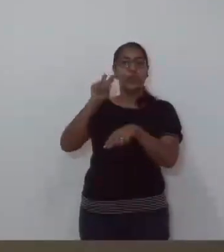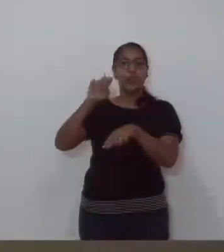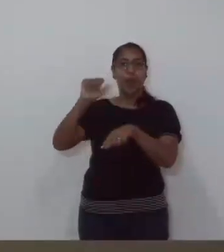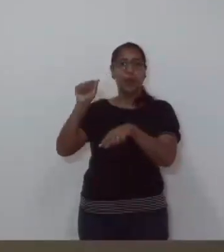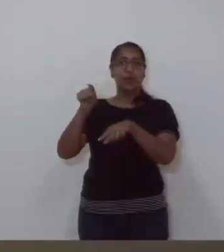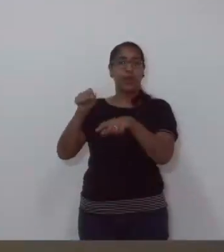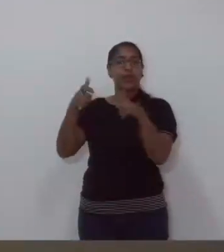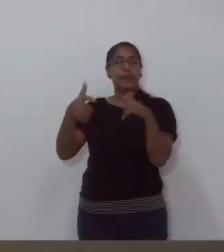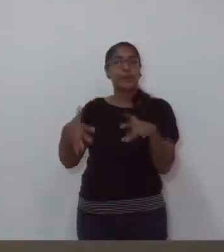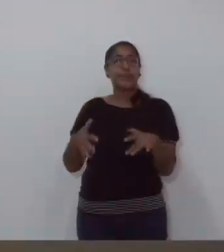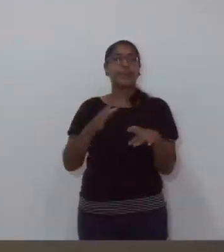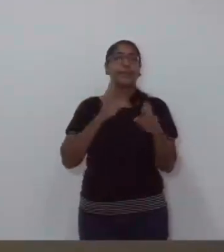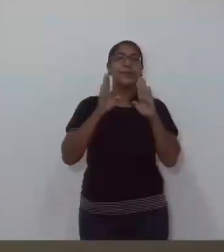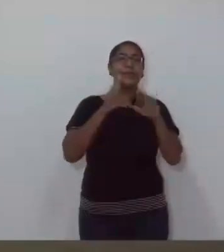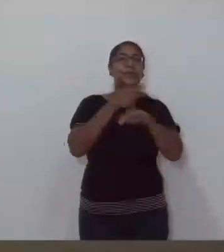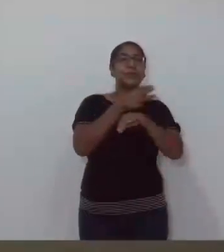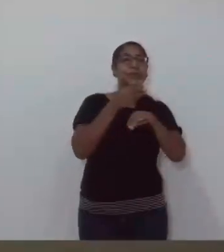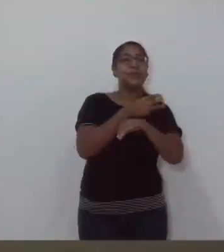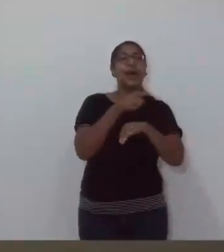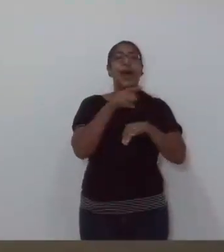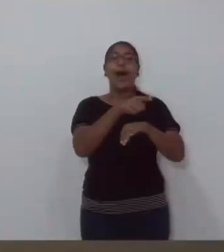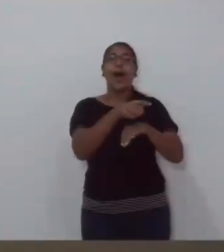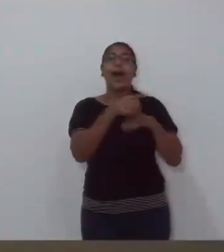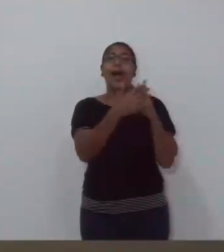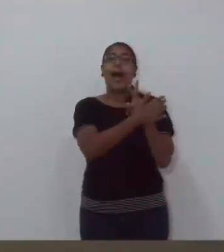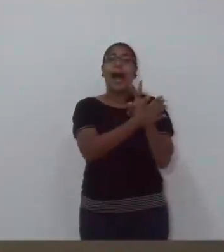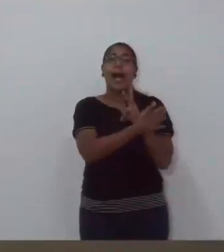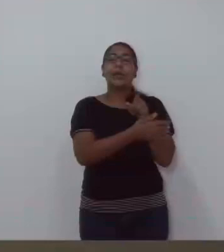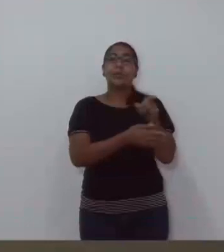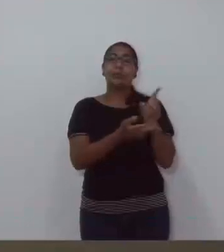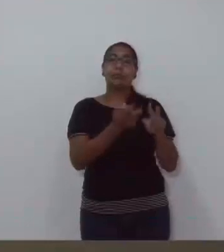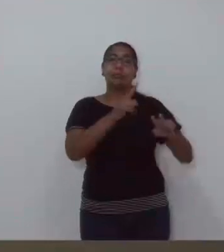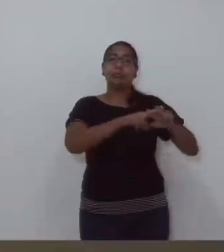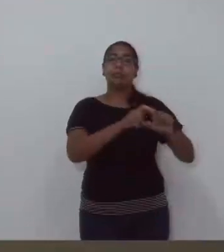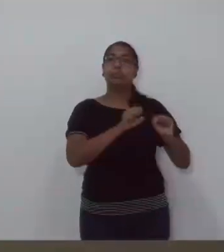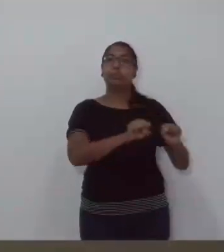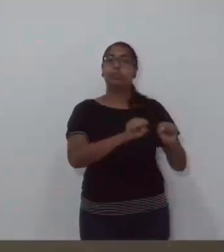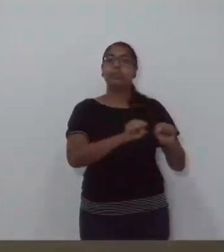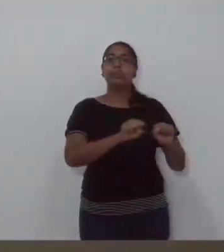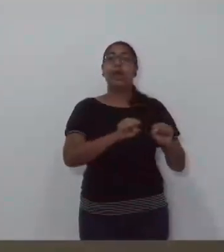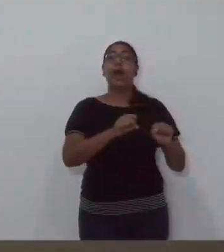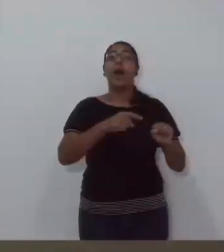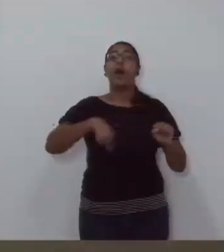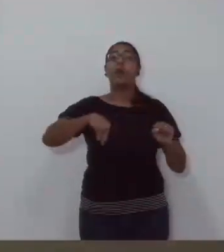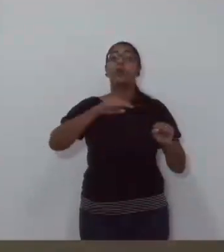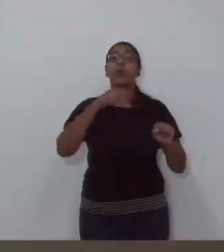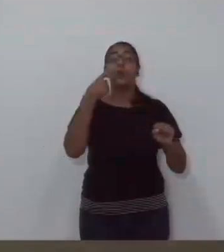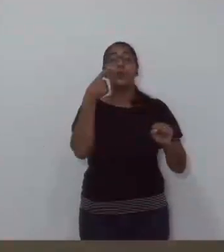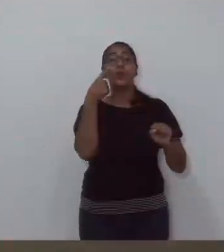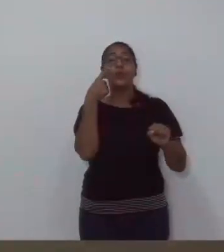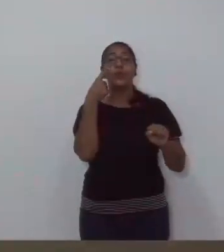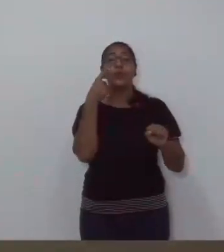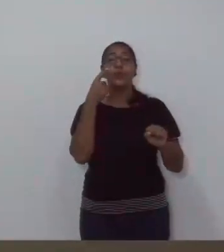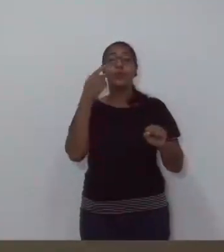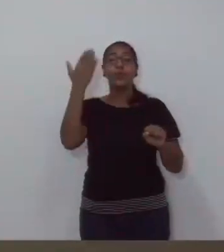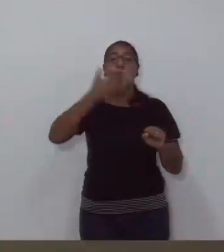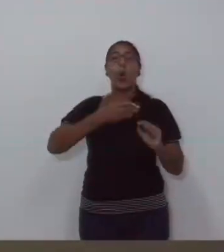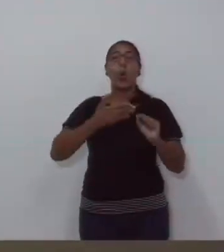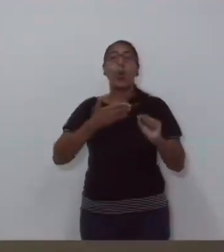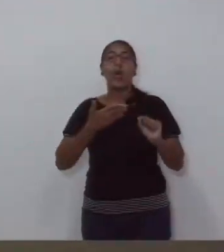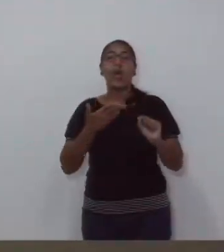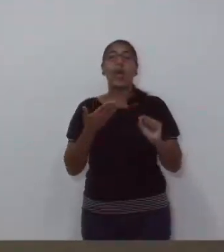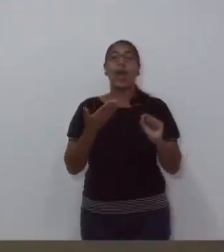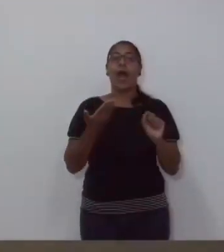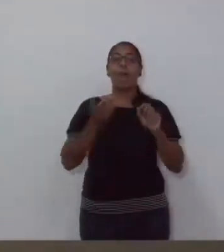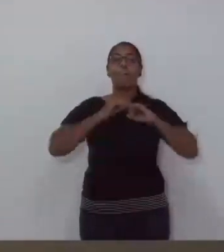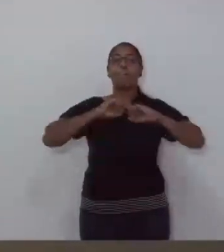crimes virtuais, né? E, dentre esses, a gente viu voluntariamente ou não espalhar mensagens ou notícias